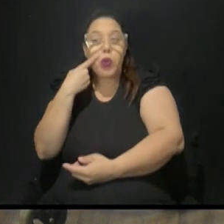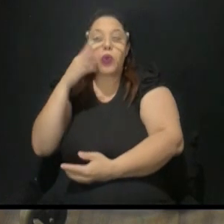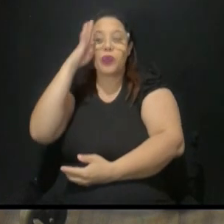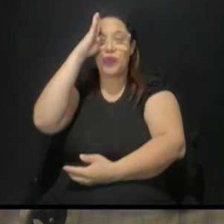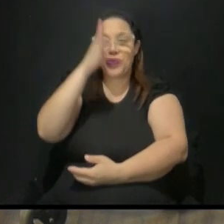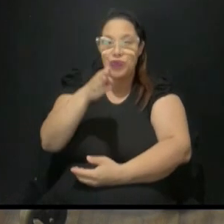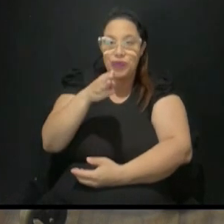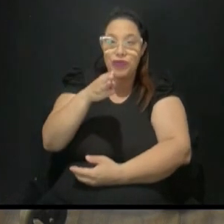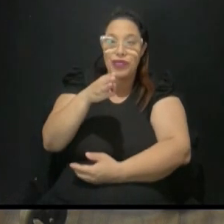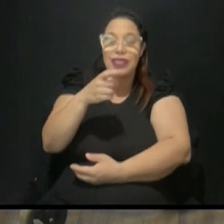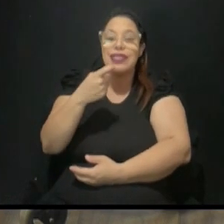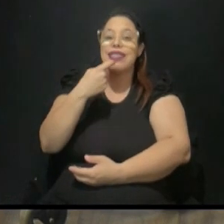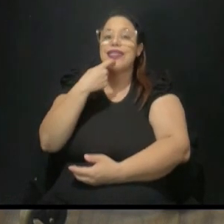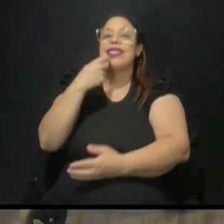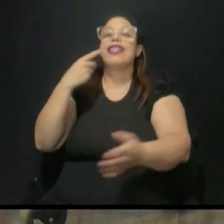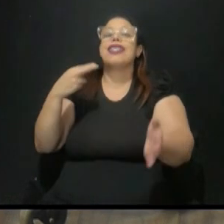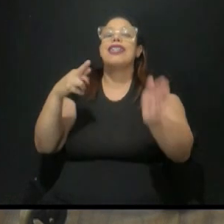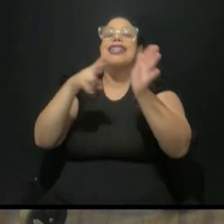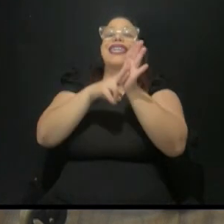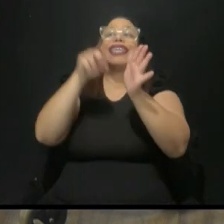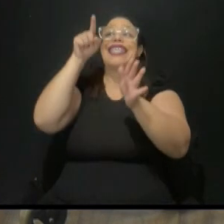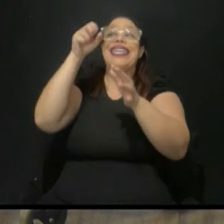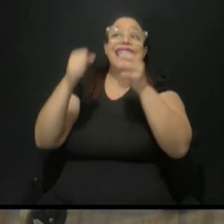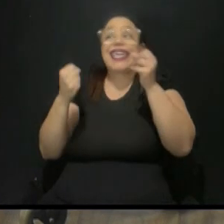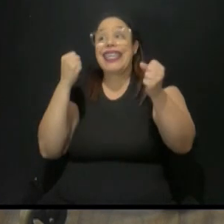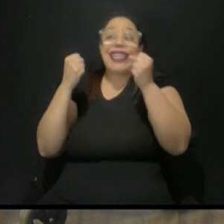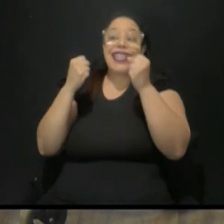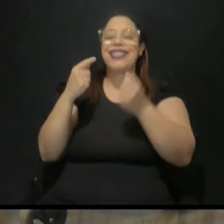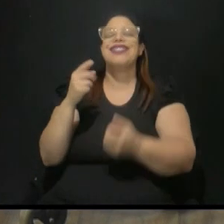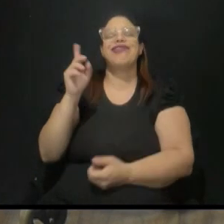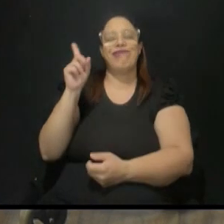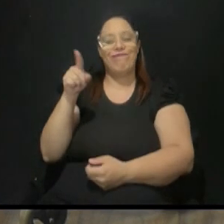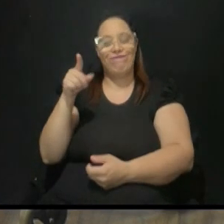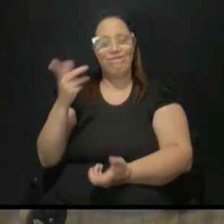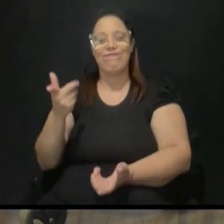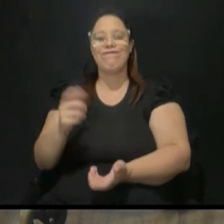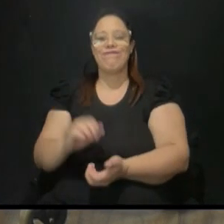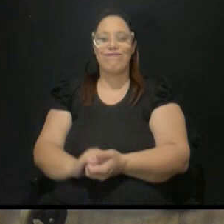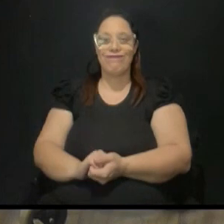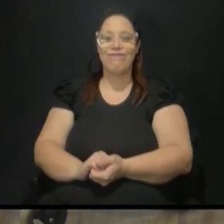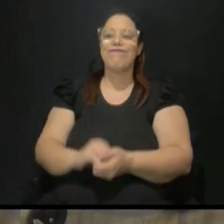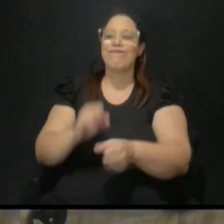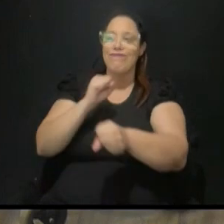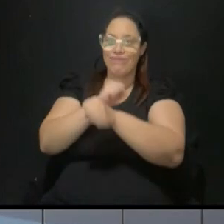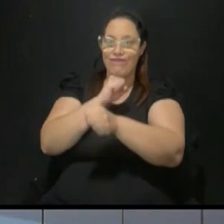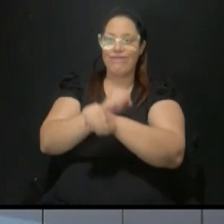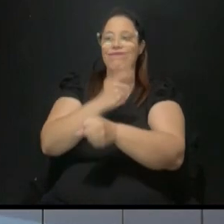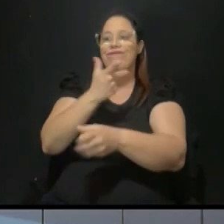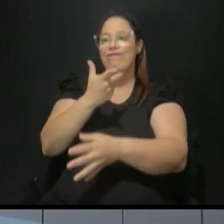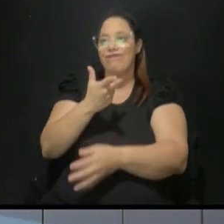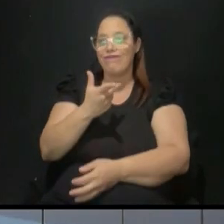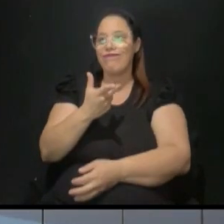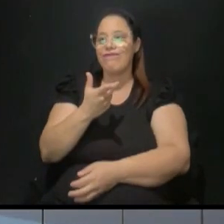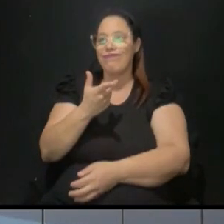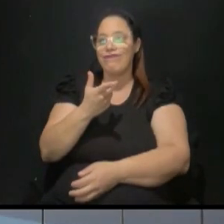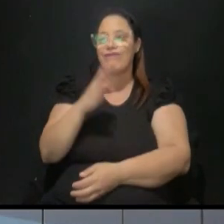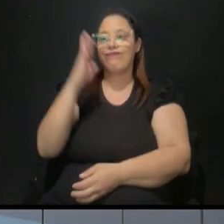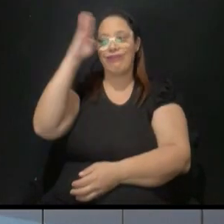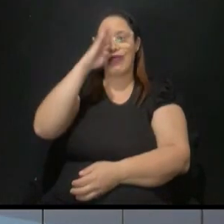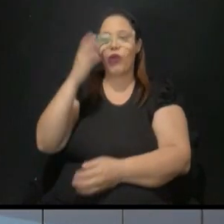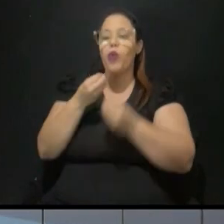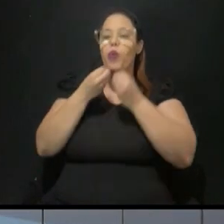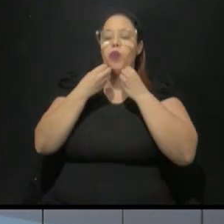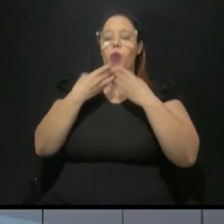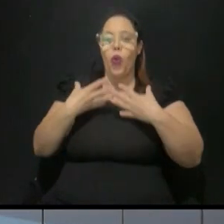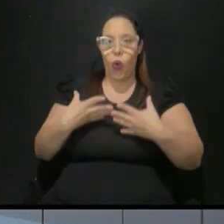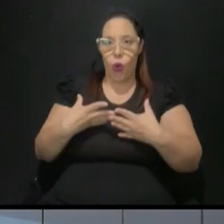Campinas estiver lá concorrendo, né? Sim, a gente espera, né, que o Brasil tenha um ótimo desempenho e